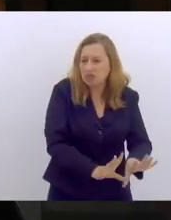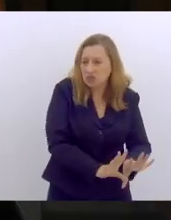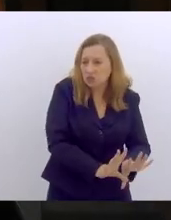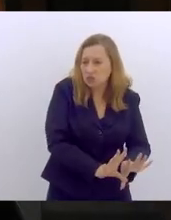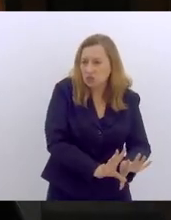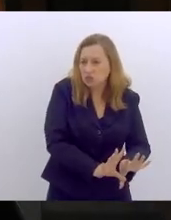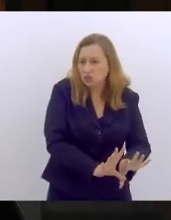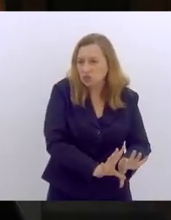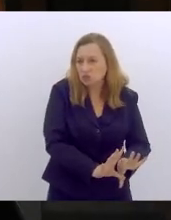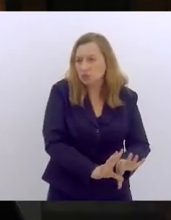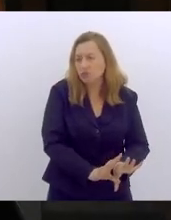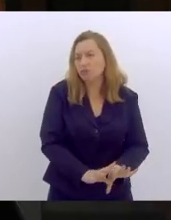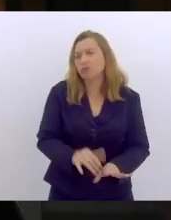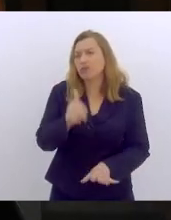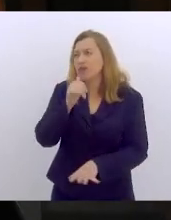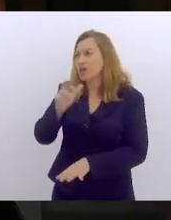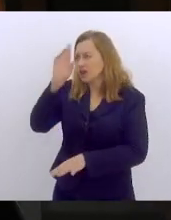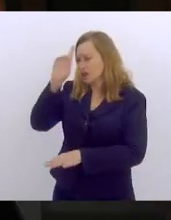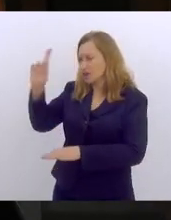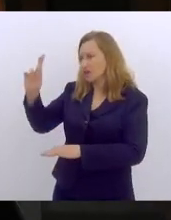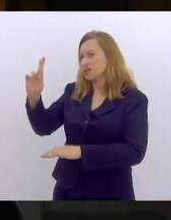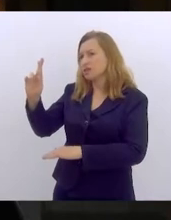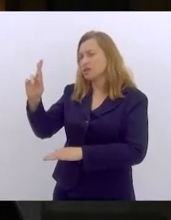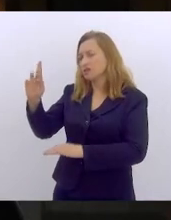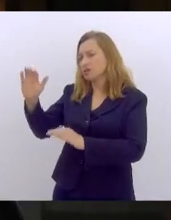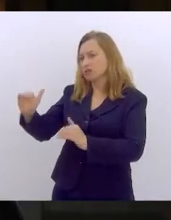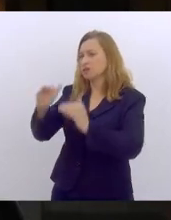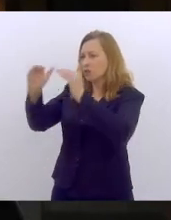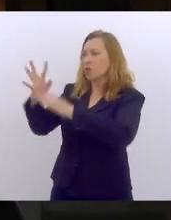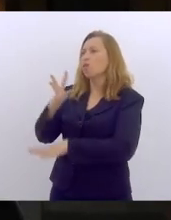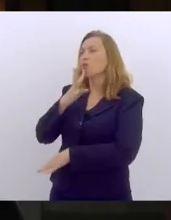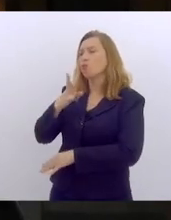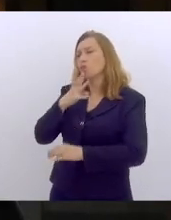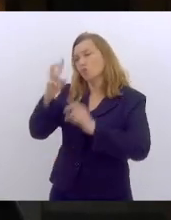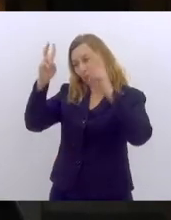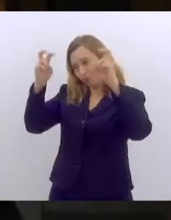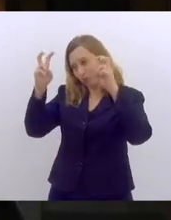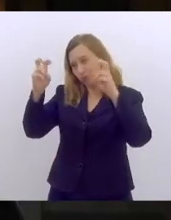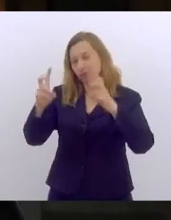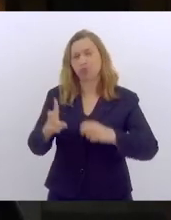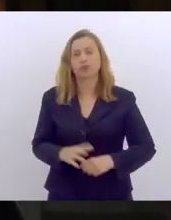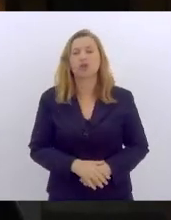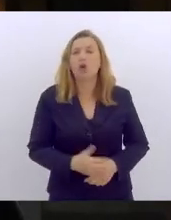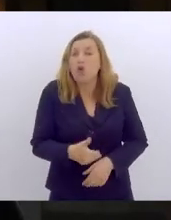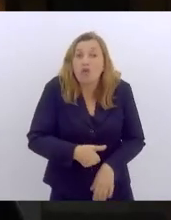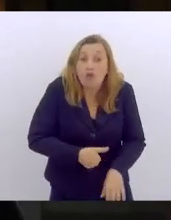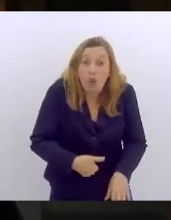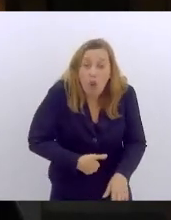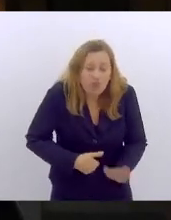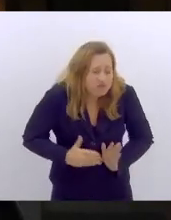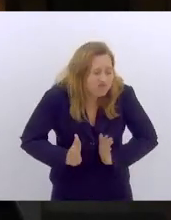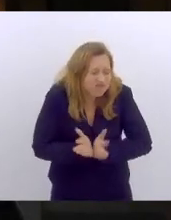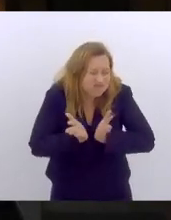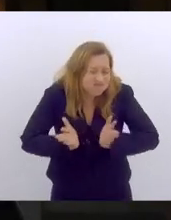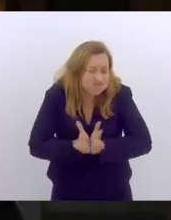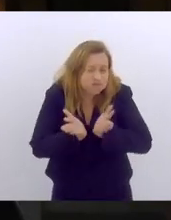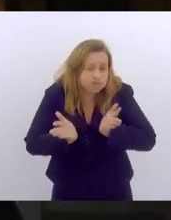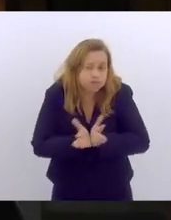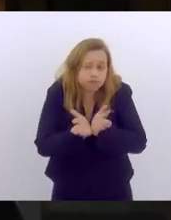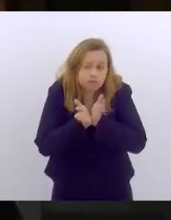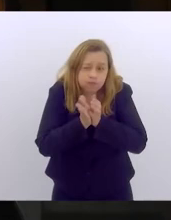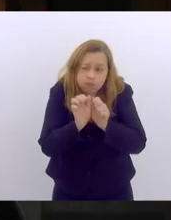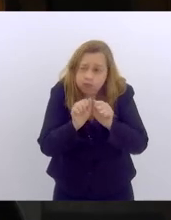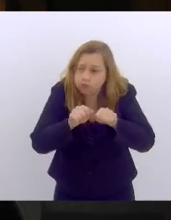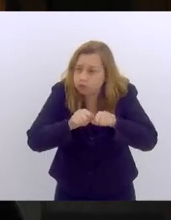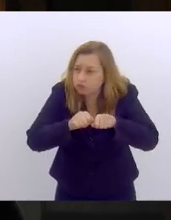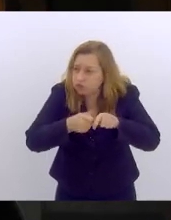relento, e Vossa Excelência conhece esse assunto, com fome e miséria se